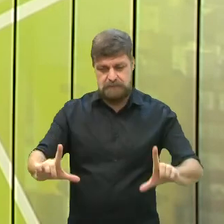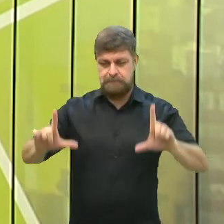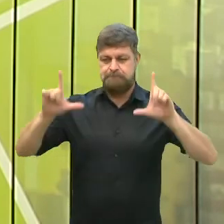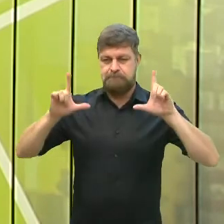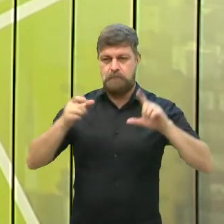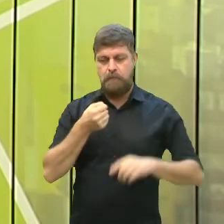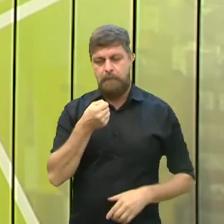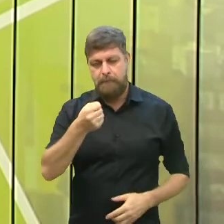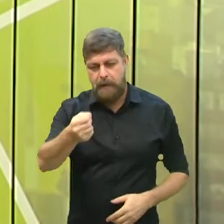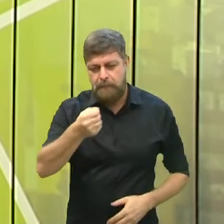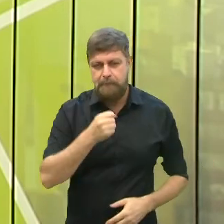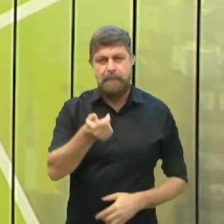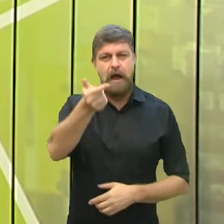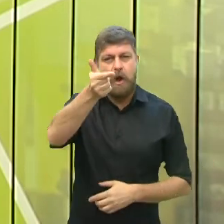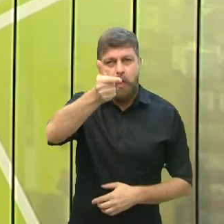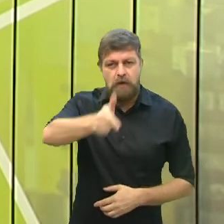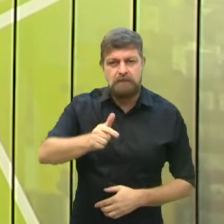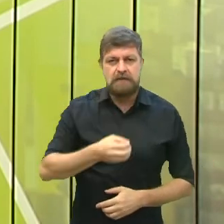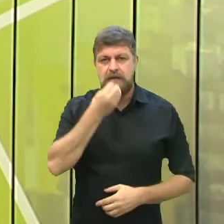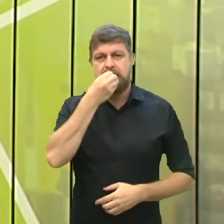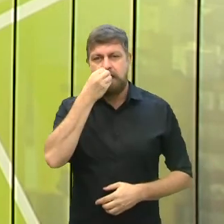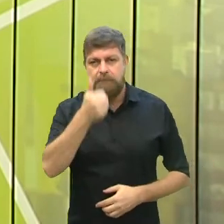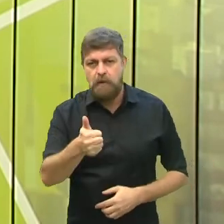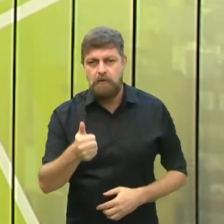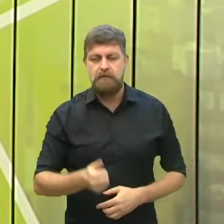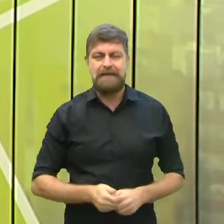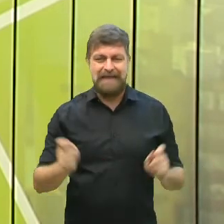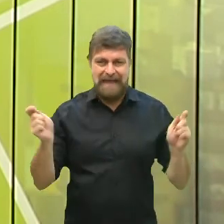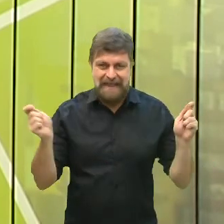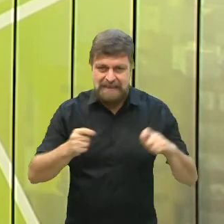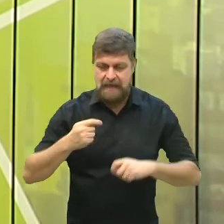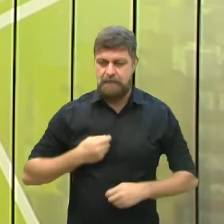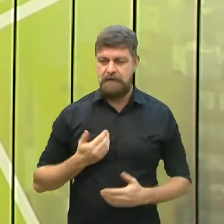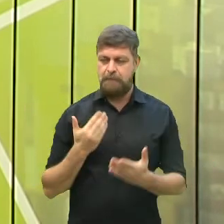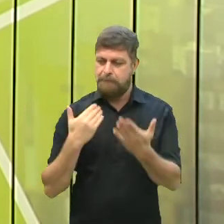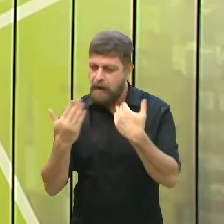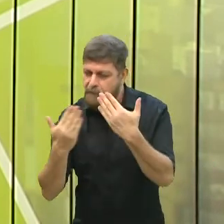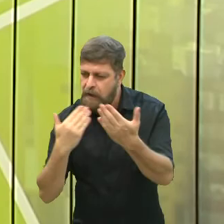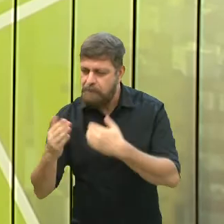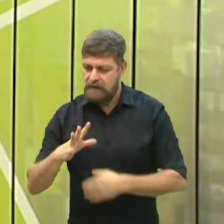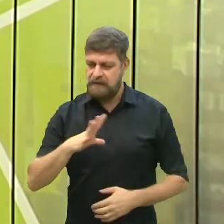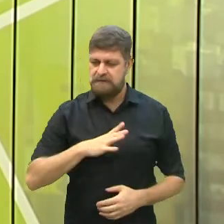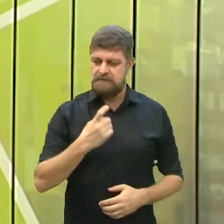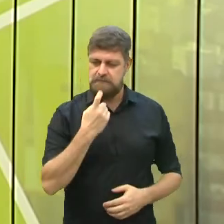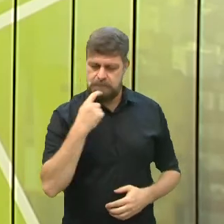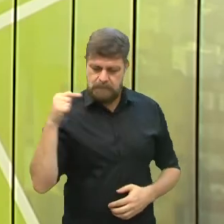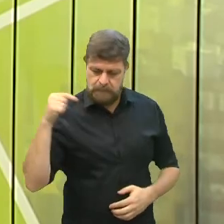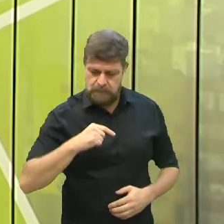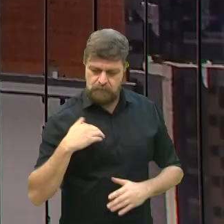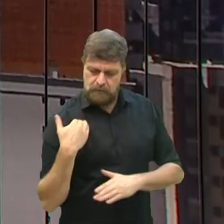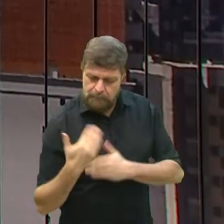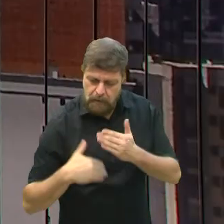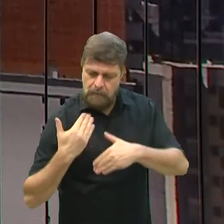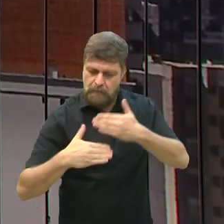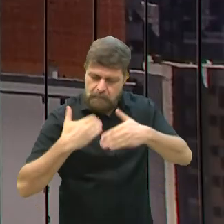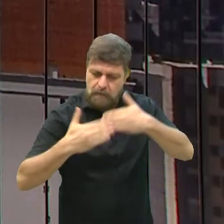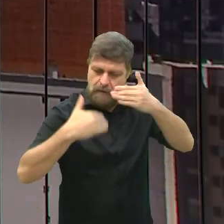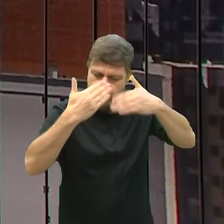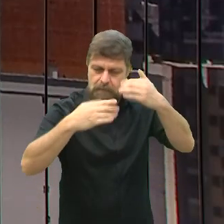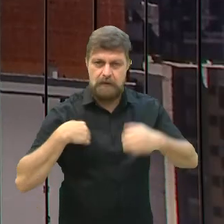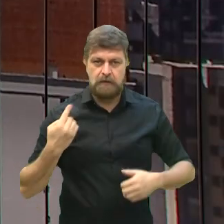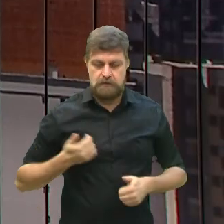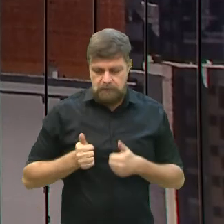participação conosco mais uma vez aqui. Que bom que temos a chance, né, um espaço para falar de como a nossa cidade vem avançando e vamos